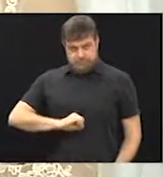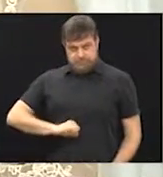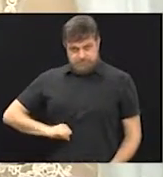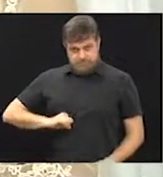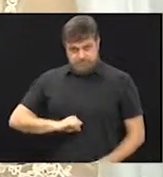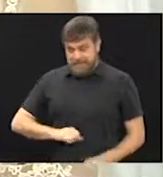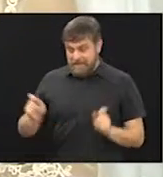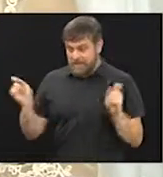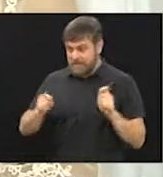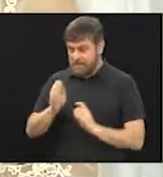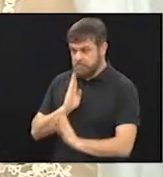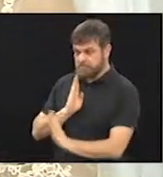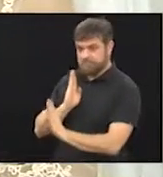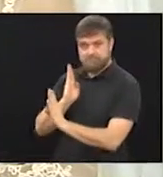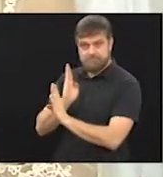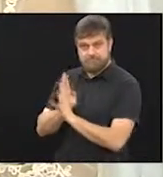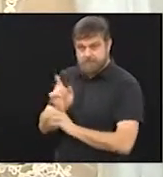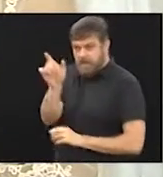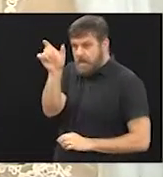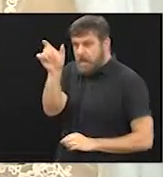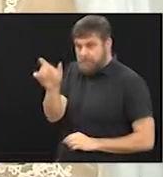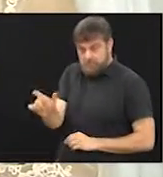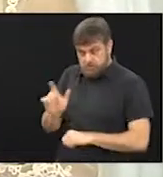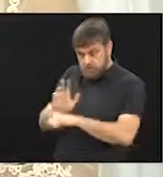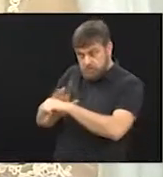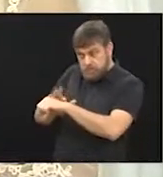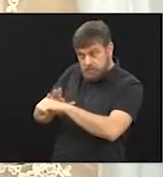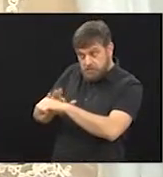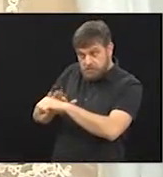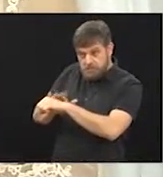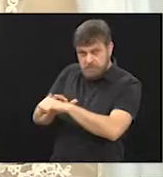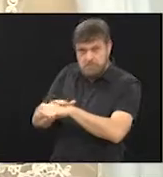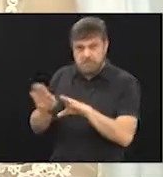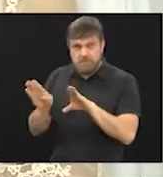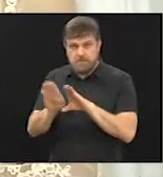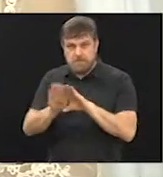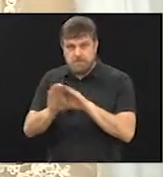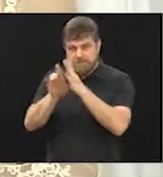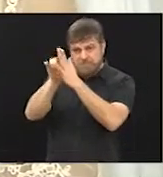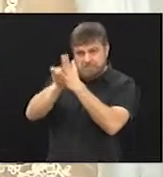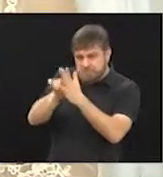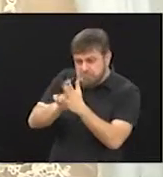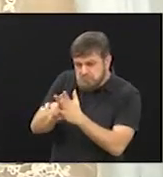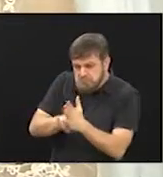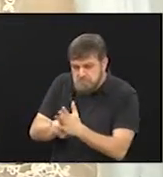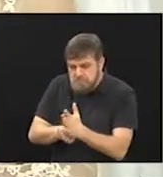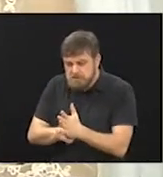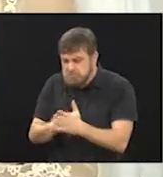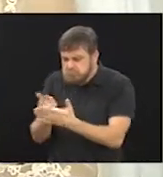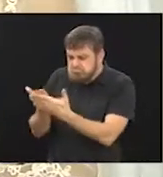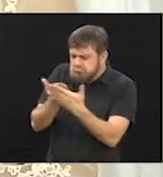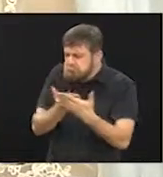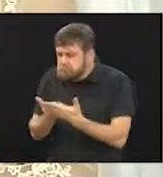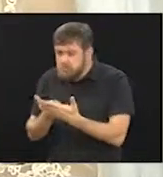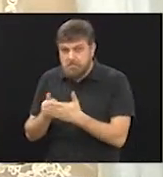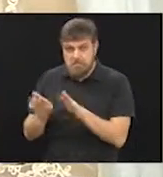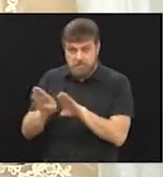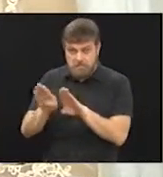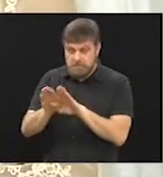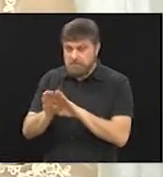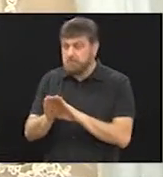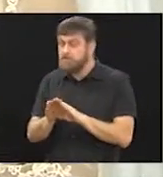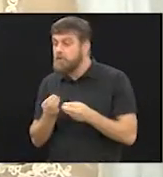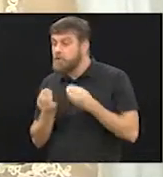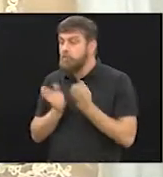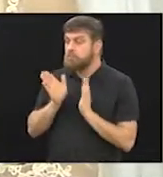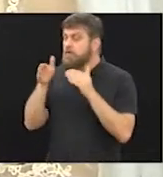possa diagnosticar alguma outra comorbidade, fazer um exame físico bem feito e alguma coisa também